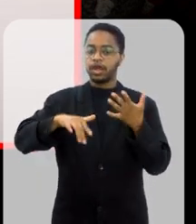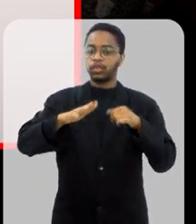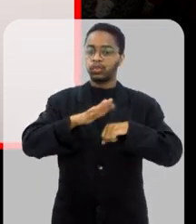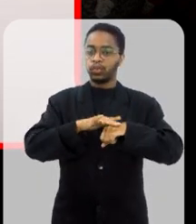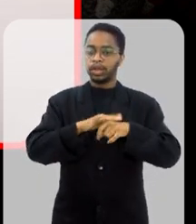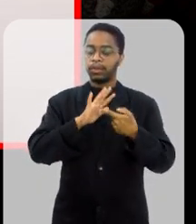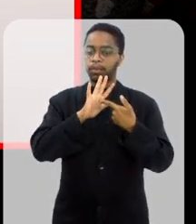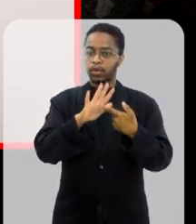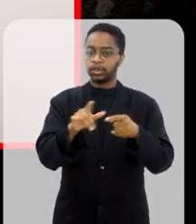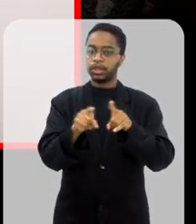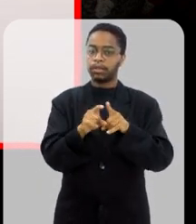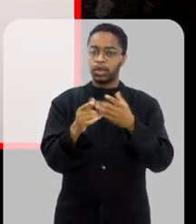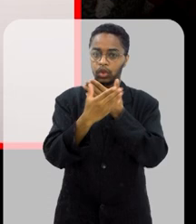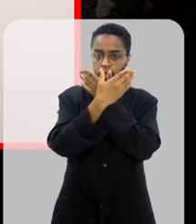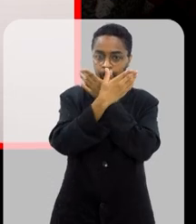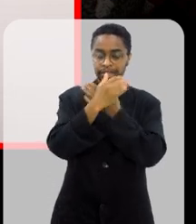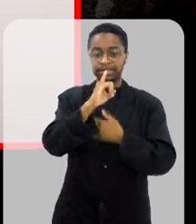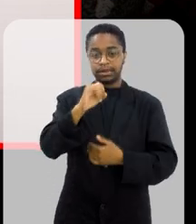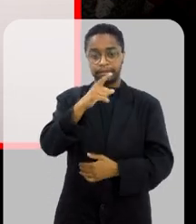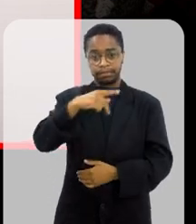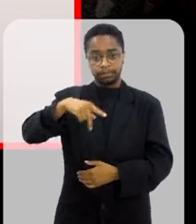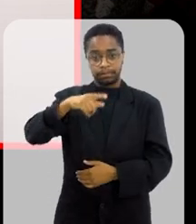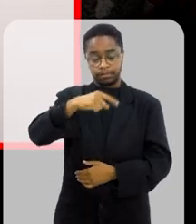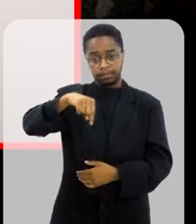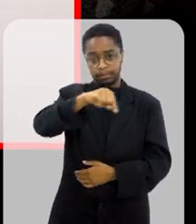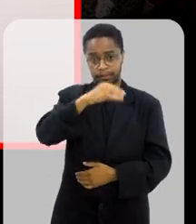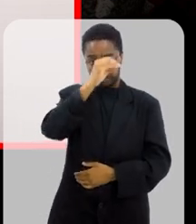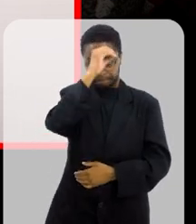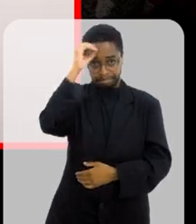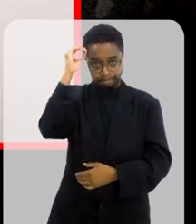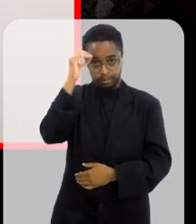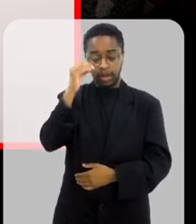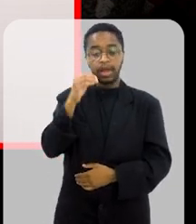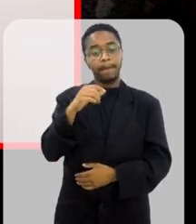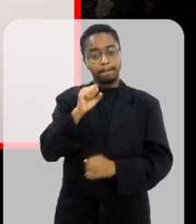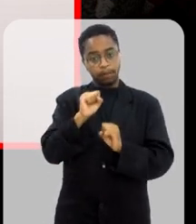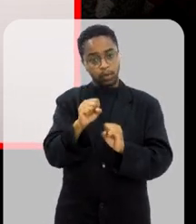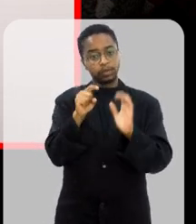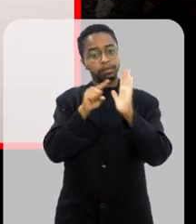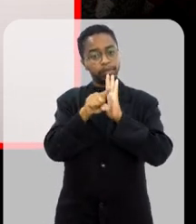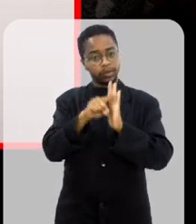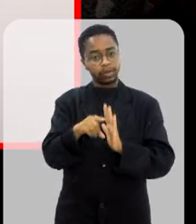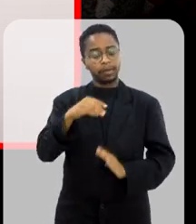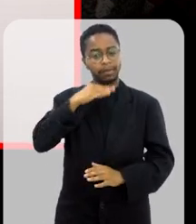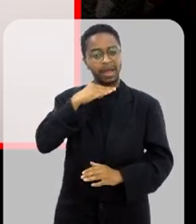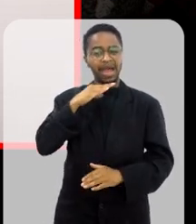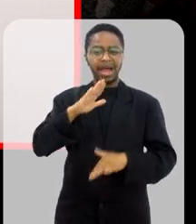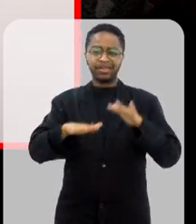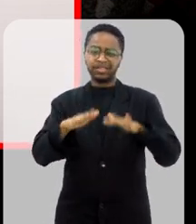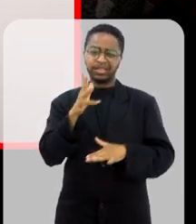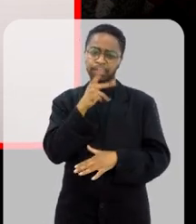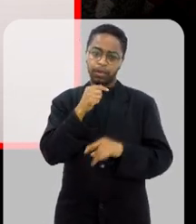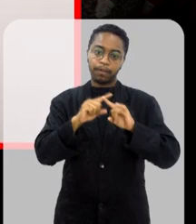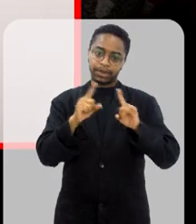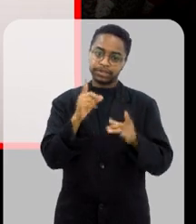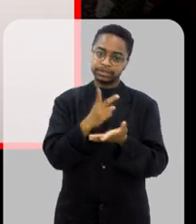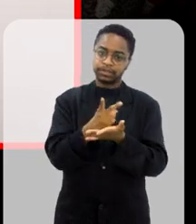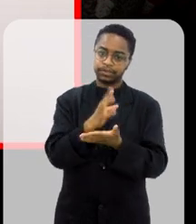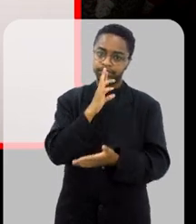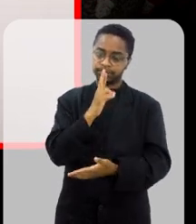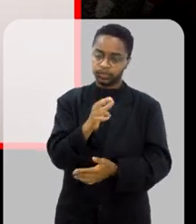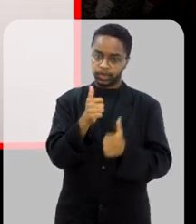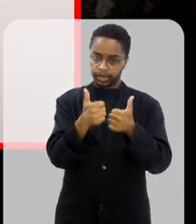@reumatologista. Tem várias doenças, inclusive o lúpus está lá para o leigo. Podem fazer perguntas no chat, que às vezes demora 1, 2 dias, mas